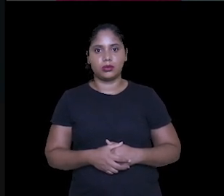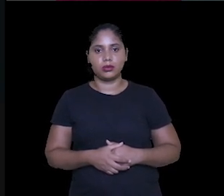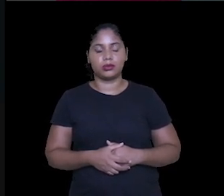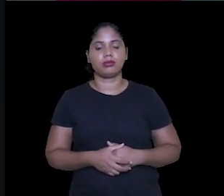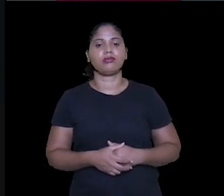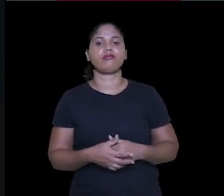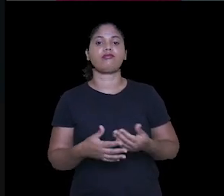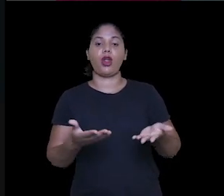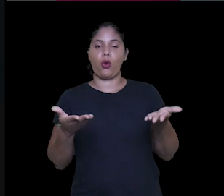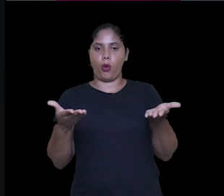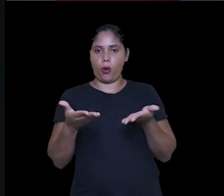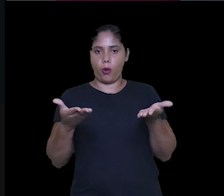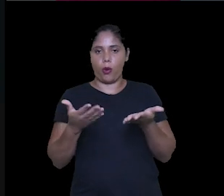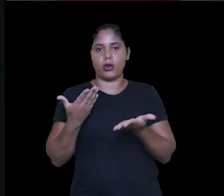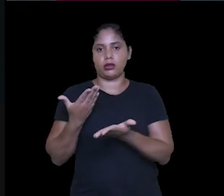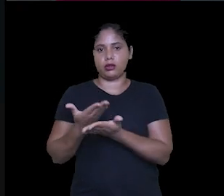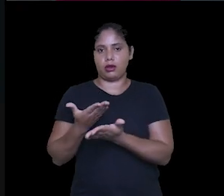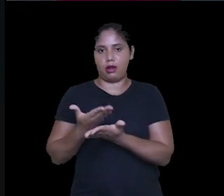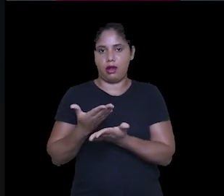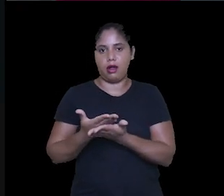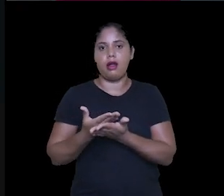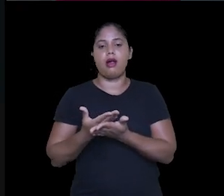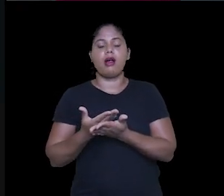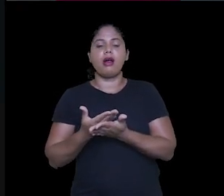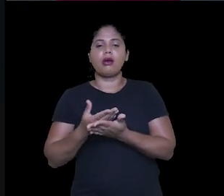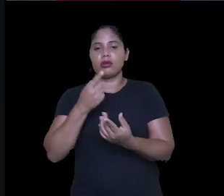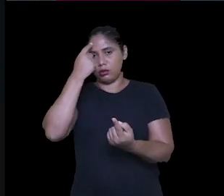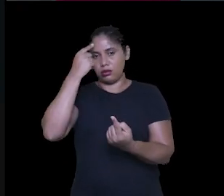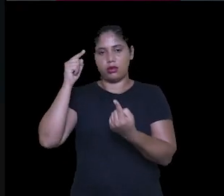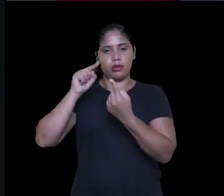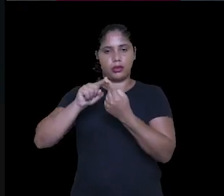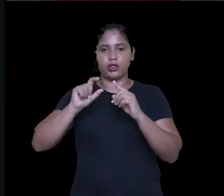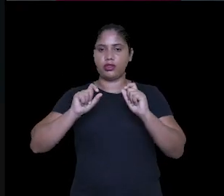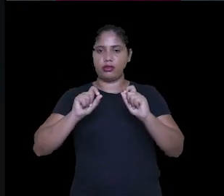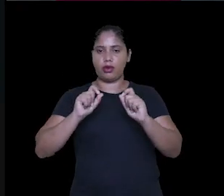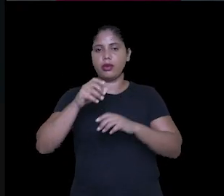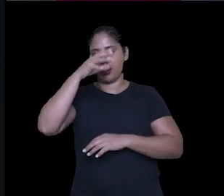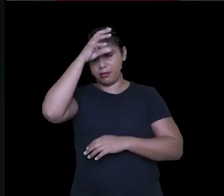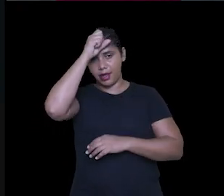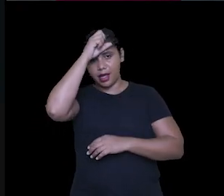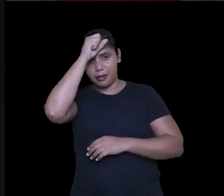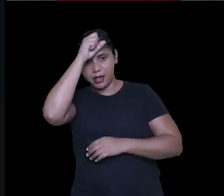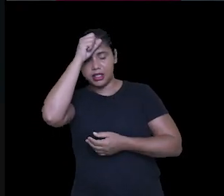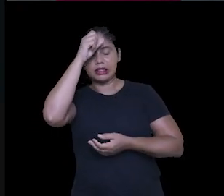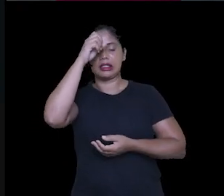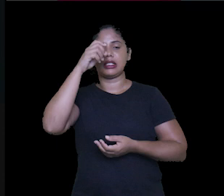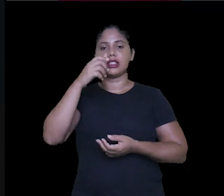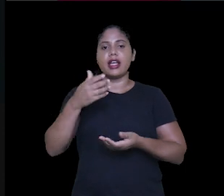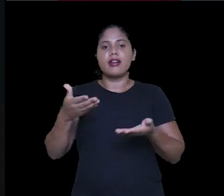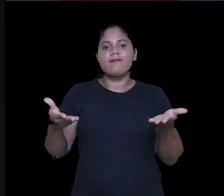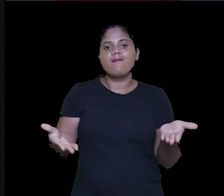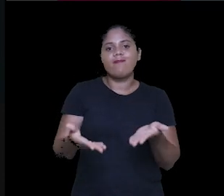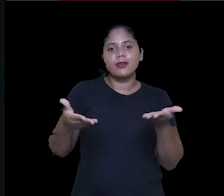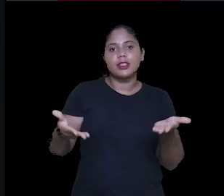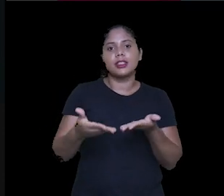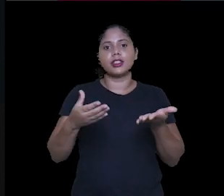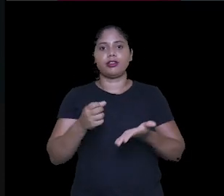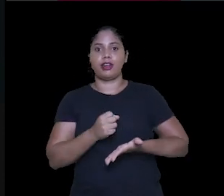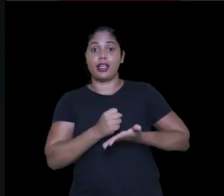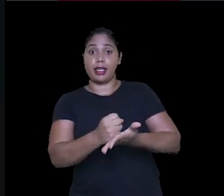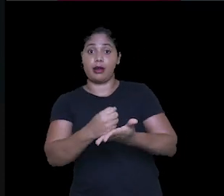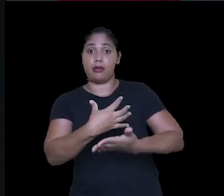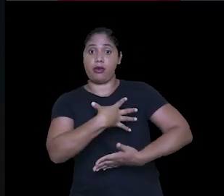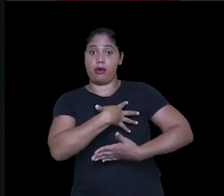Na aula de hoje, o objetivo de aprendizado é incentivar e apoiar o aleitamento humano na